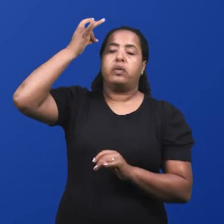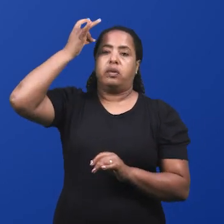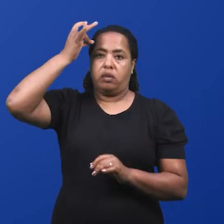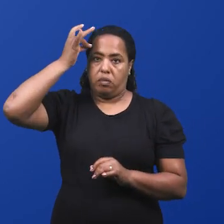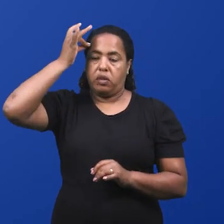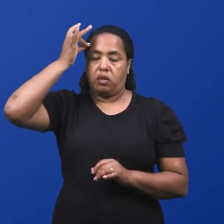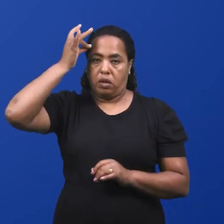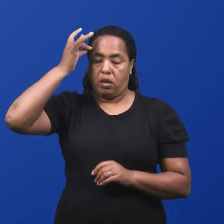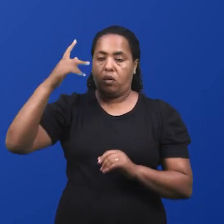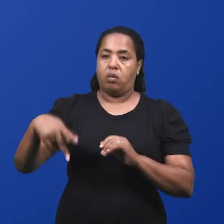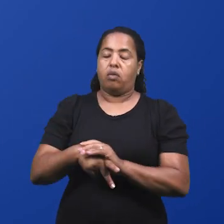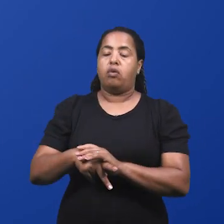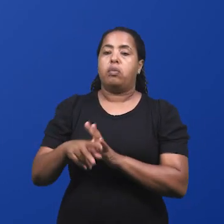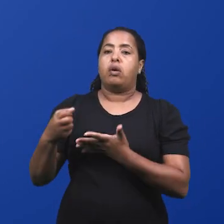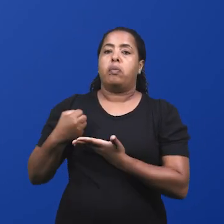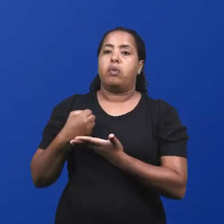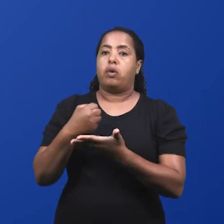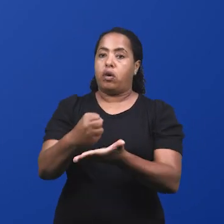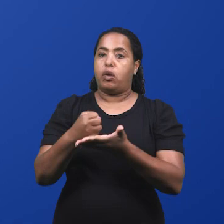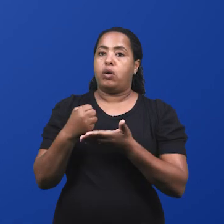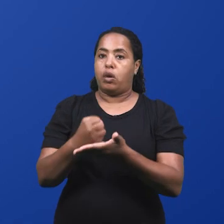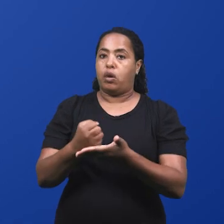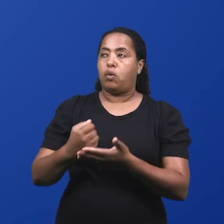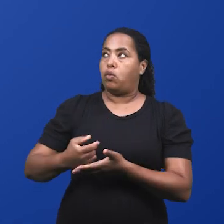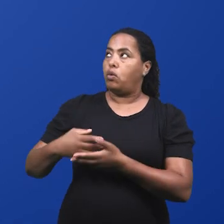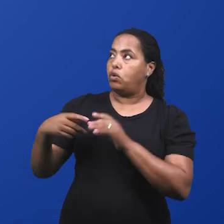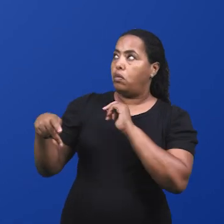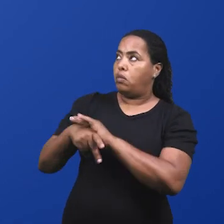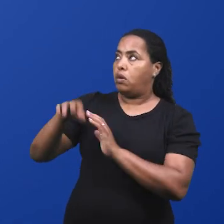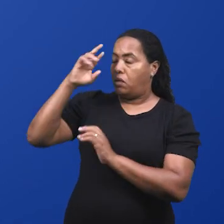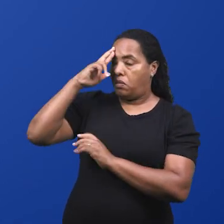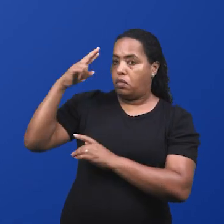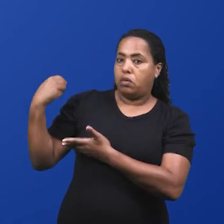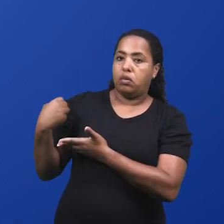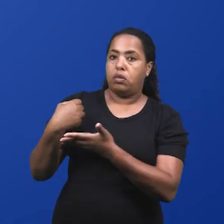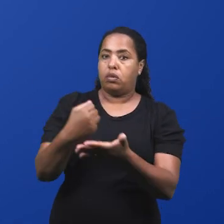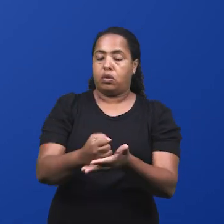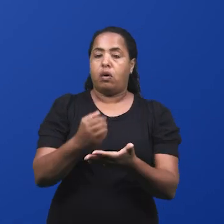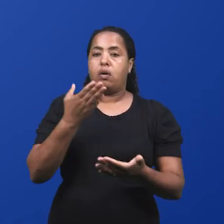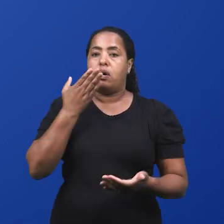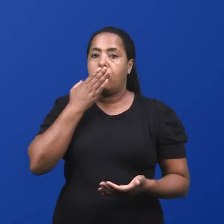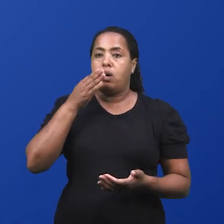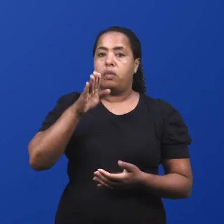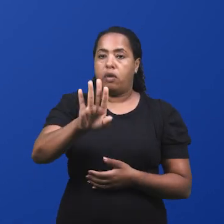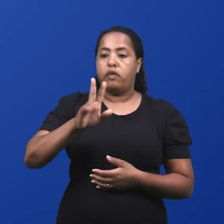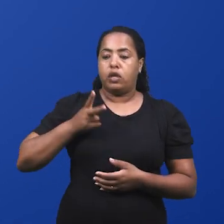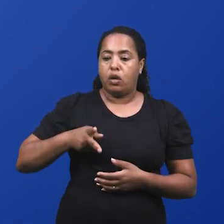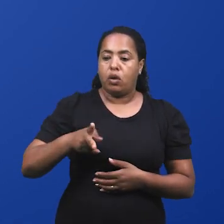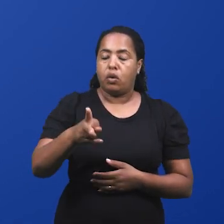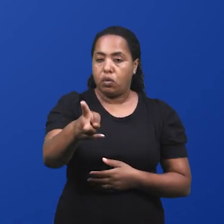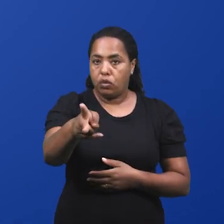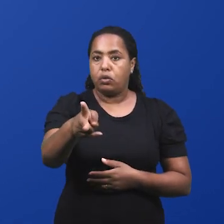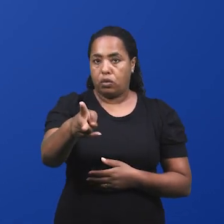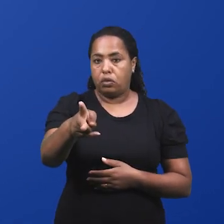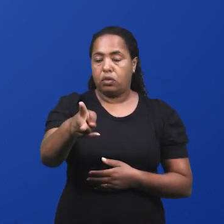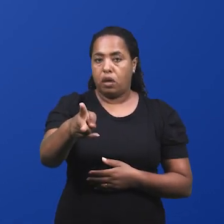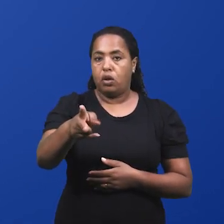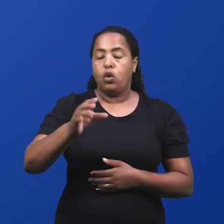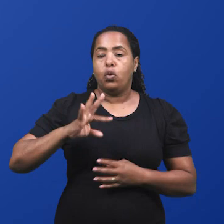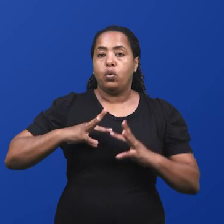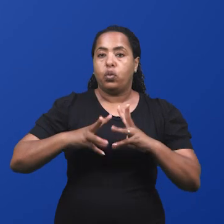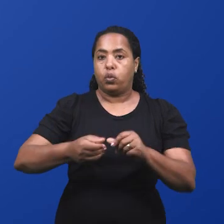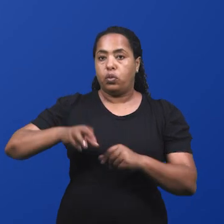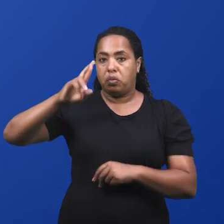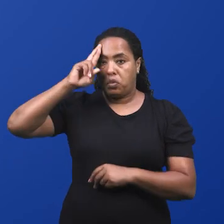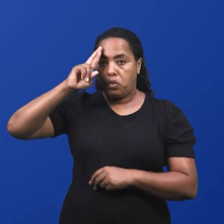age essa obra é o Espírito Santo. Então o próprio recurso será provido pelo Senhor para que as profecias não sejam anuladas.